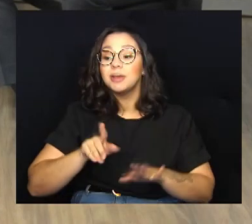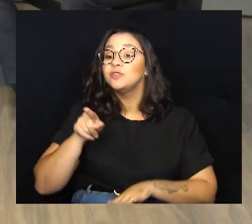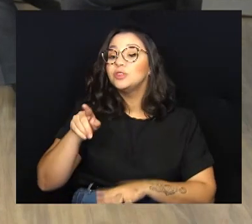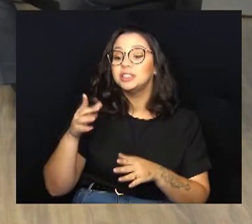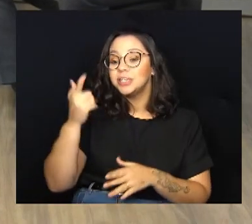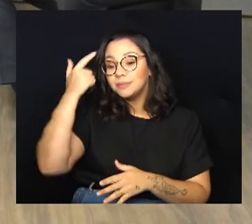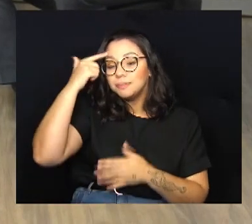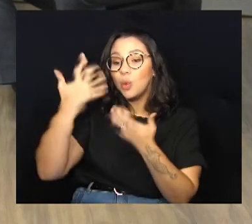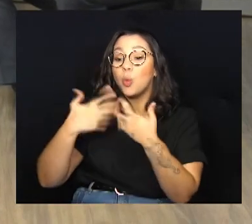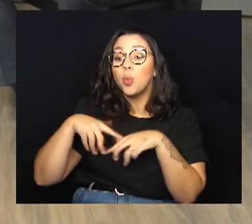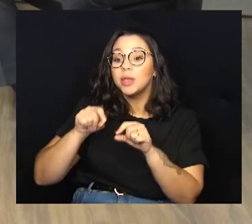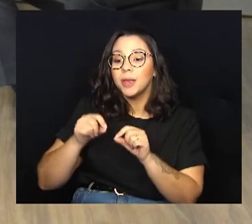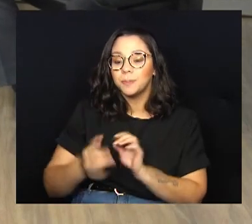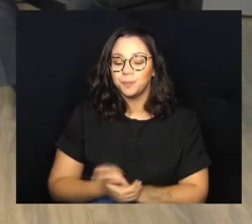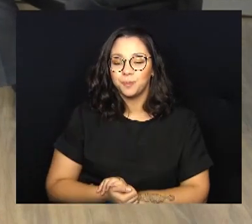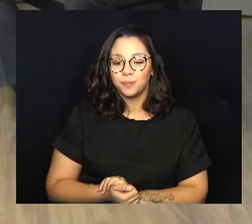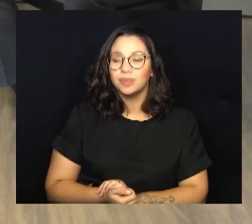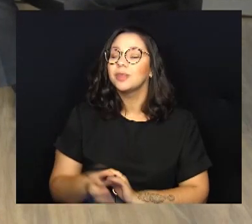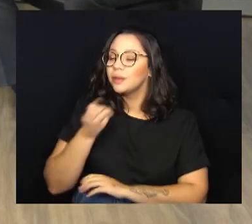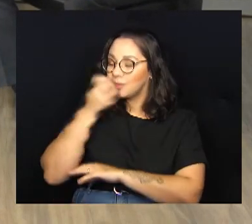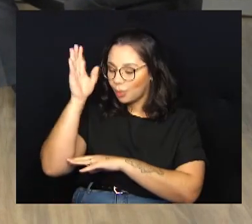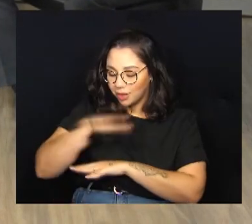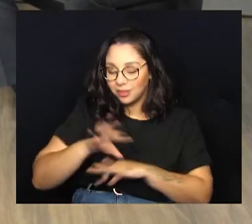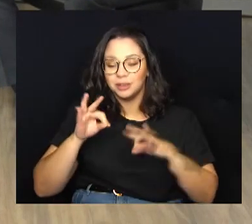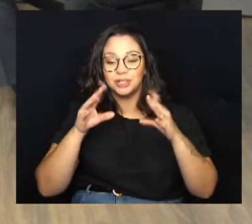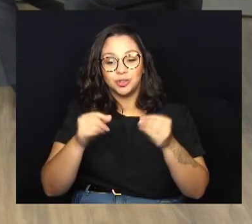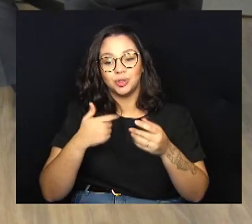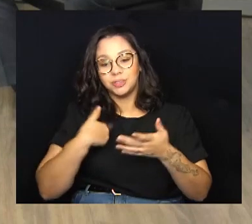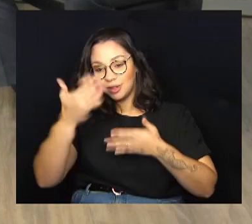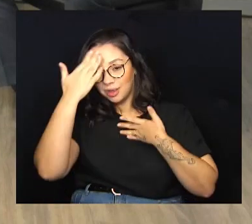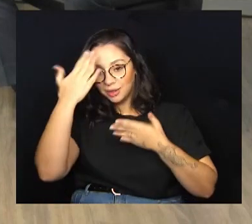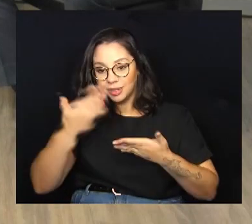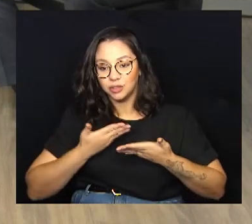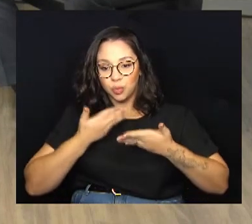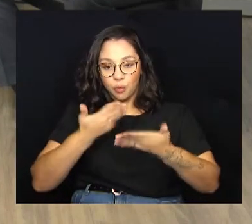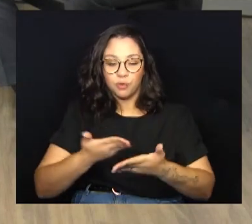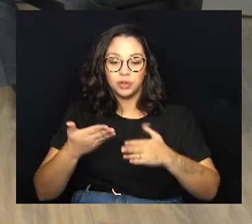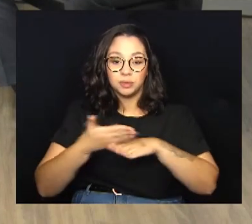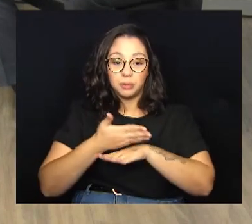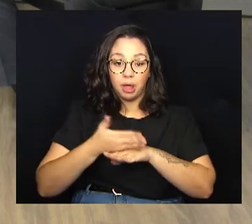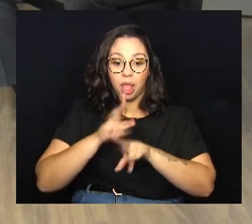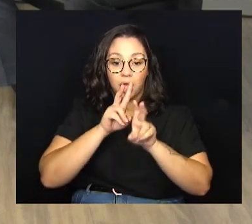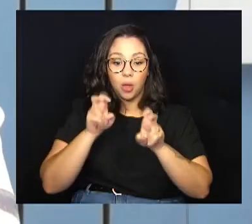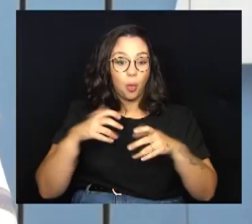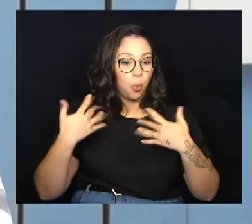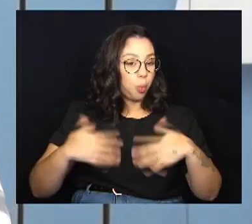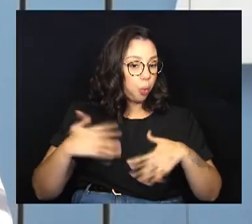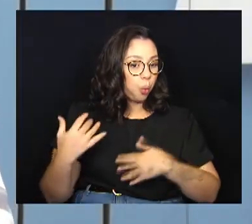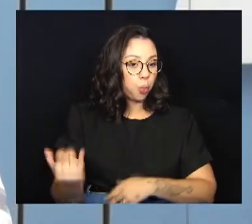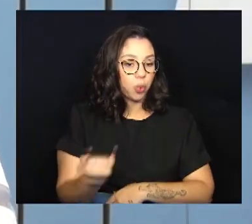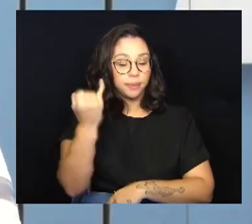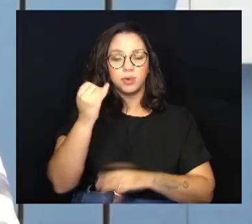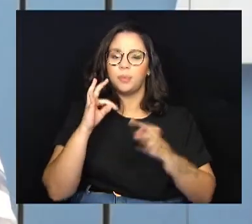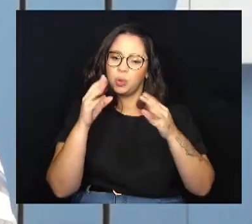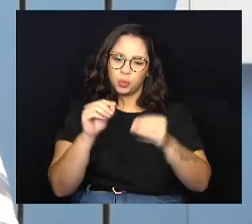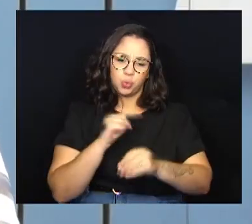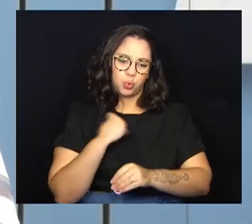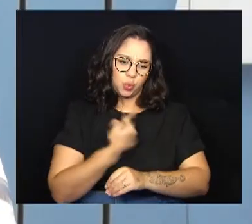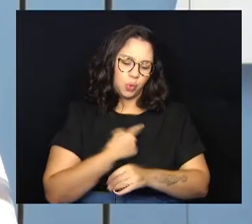uma primeira pergunta. Quando a gente pensa nessas novas drogas e nesse contexto